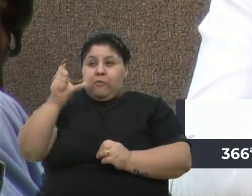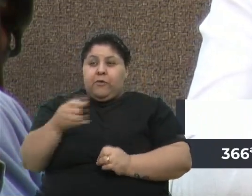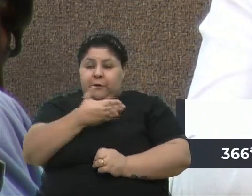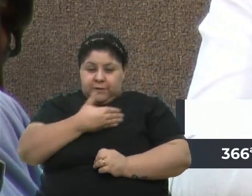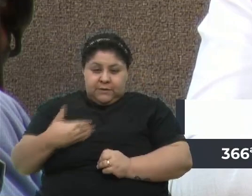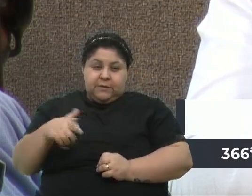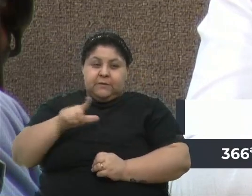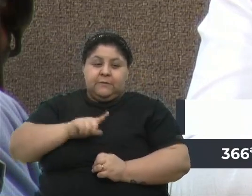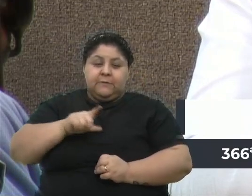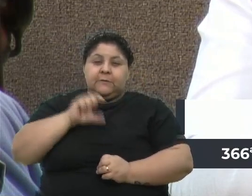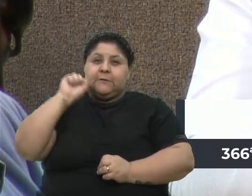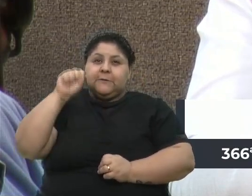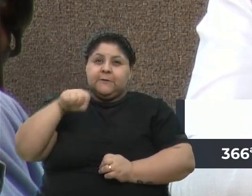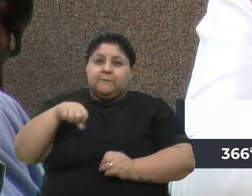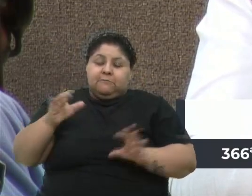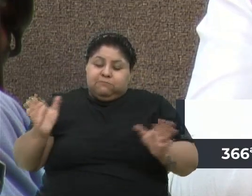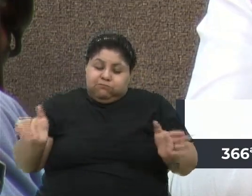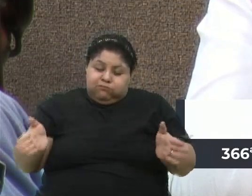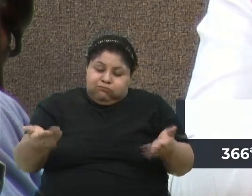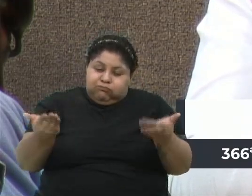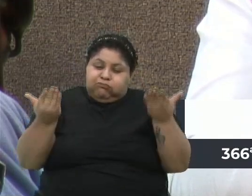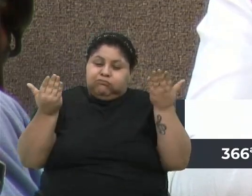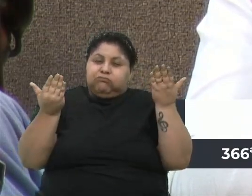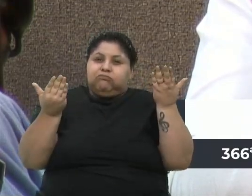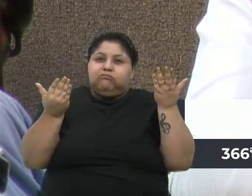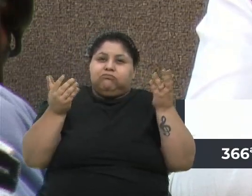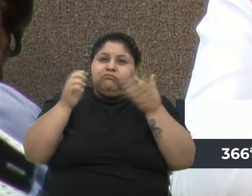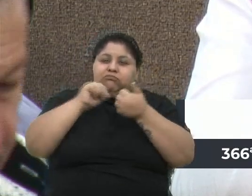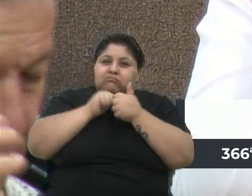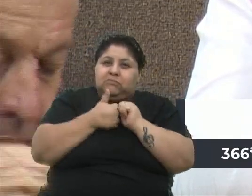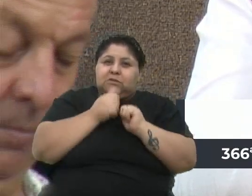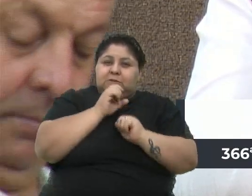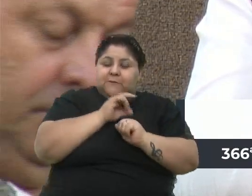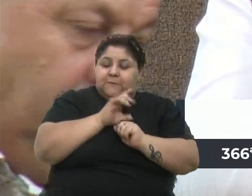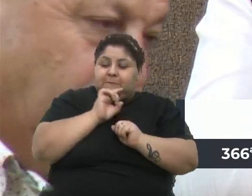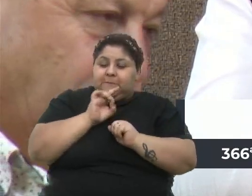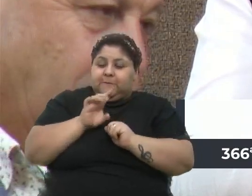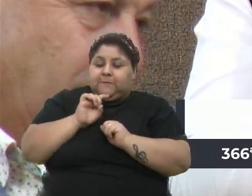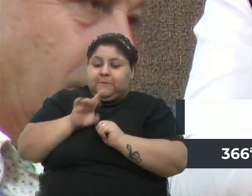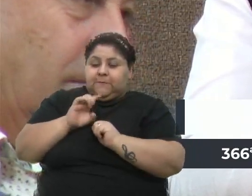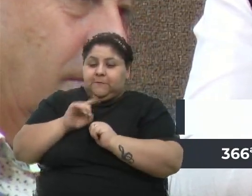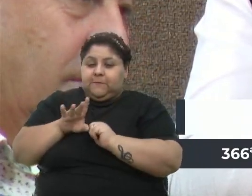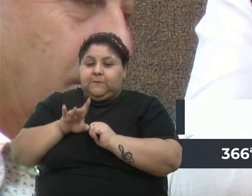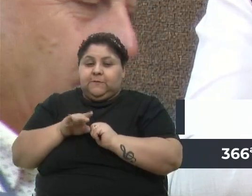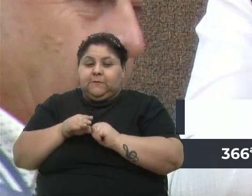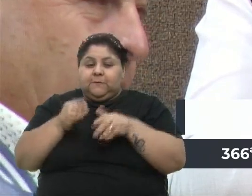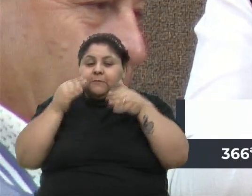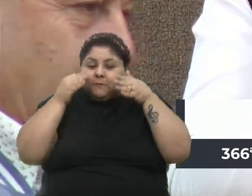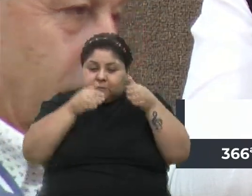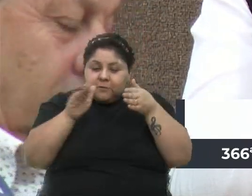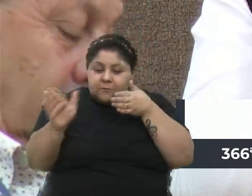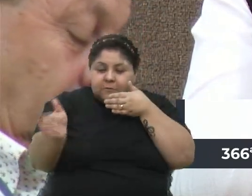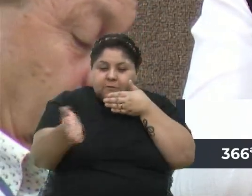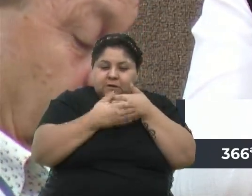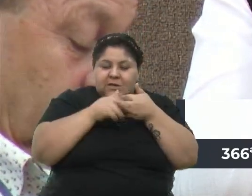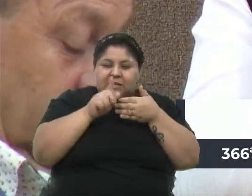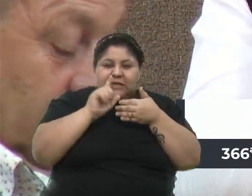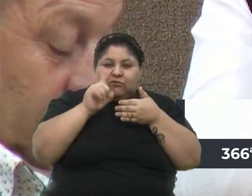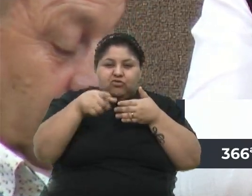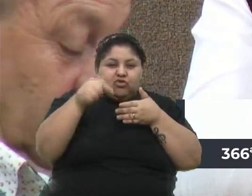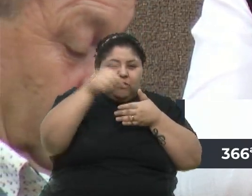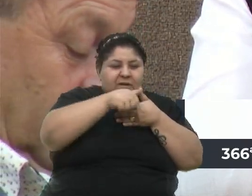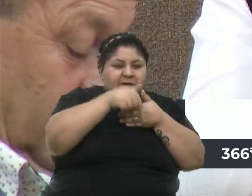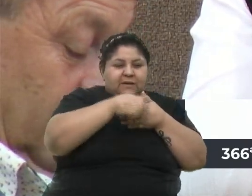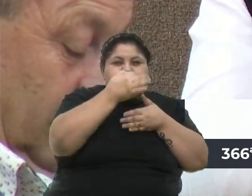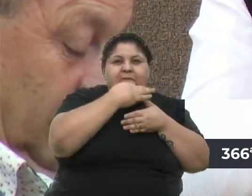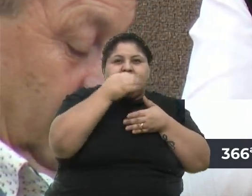sim, fomentar com que o esporte cada vez mais seja, de fato, acolhido, não só em Caxias do Sul, mas também